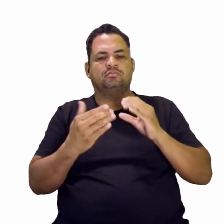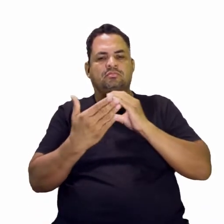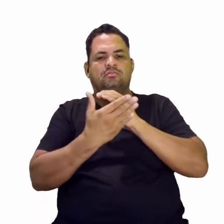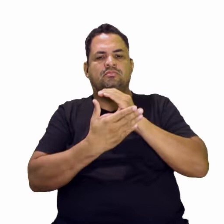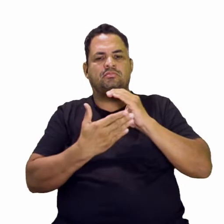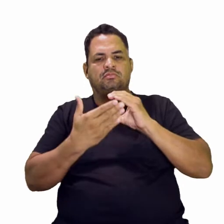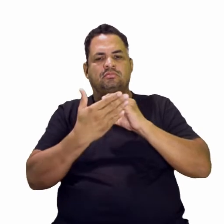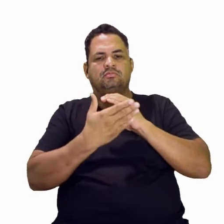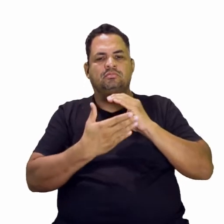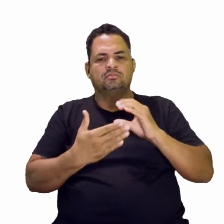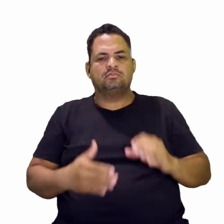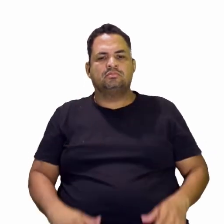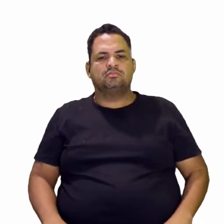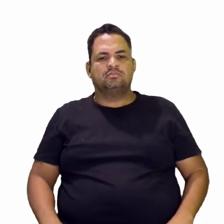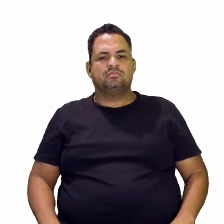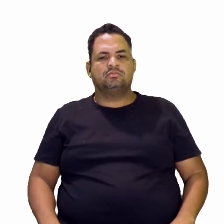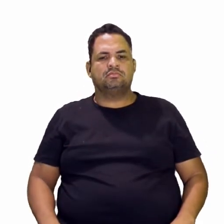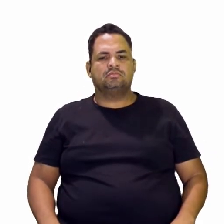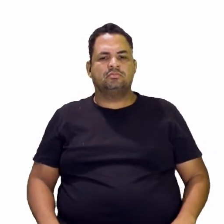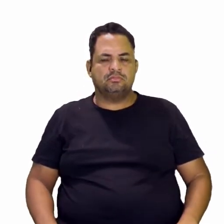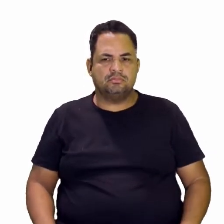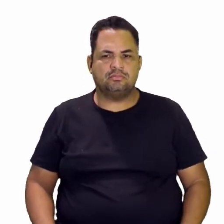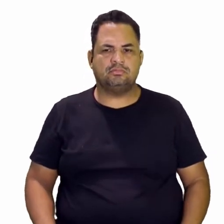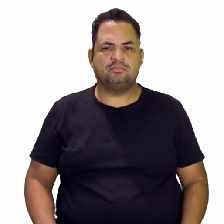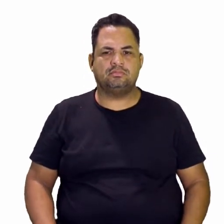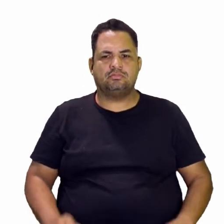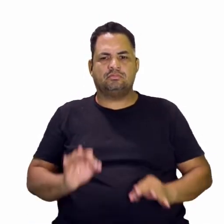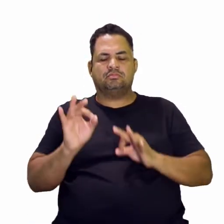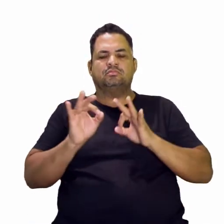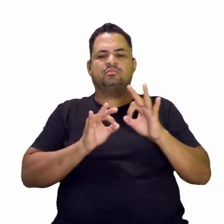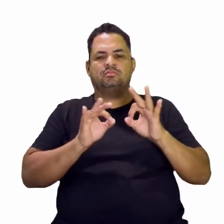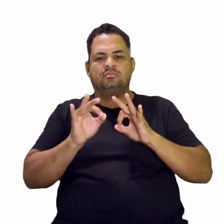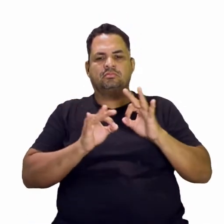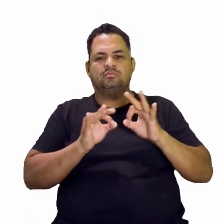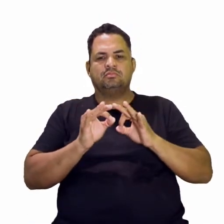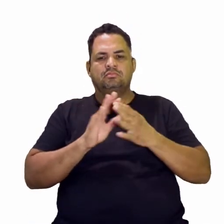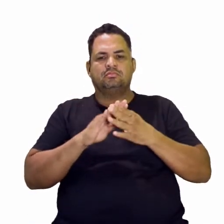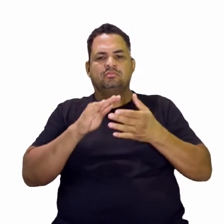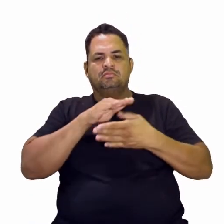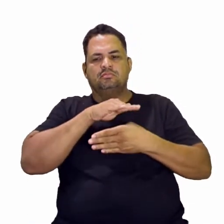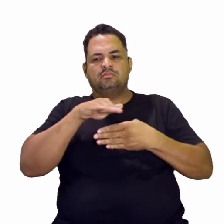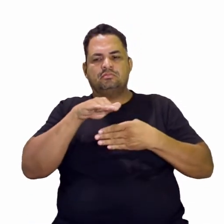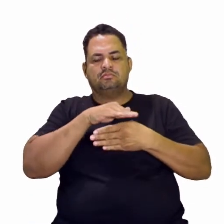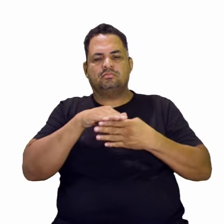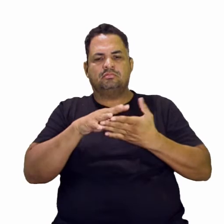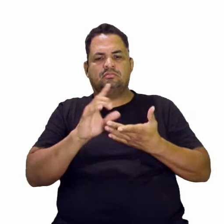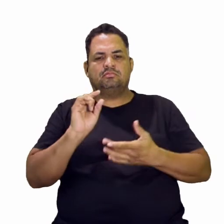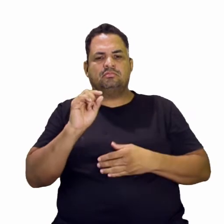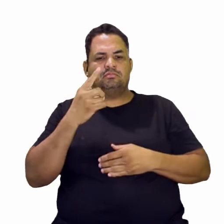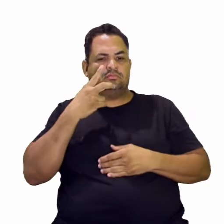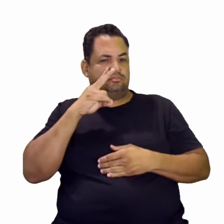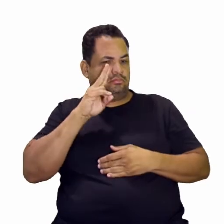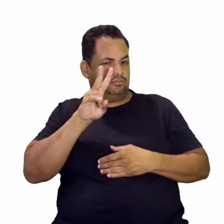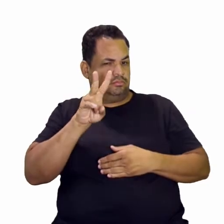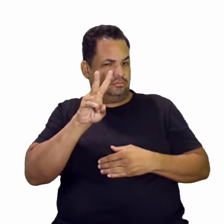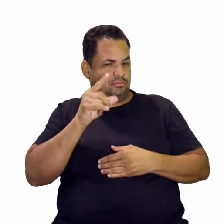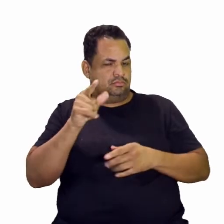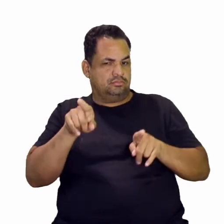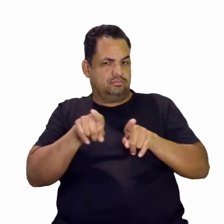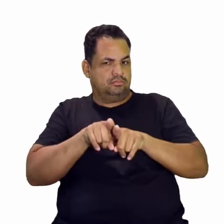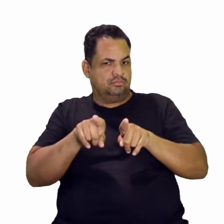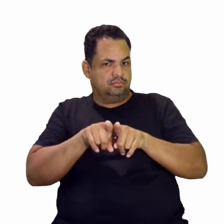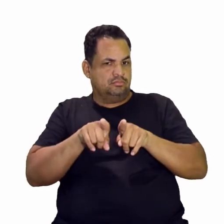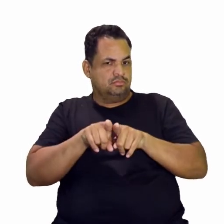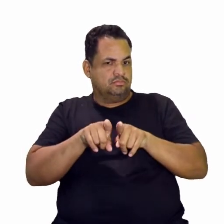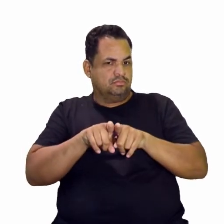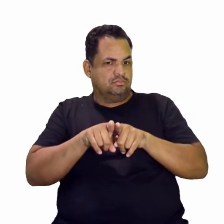de glicoproteínas também, tá? Que estão aí compondo essas camadas. Então, o que a gente consegue ver também, ó que